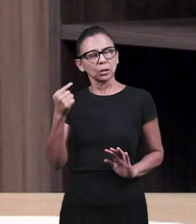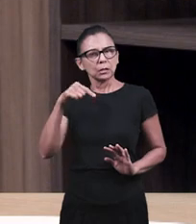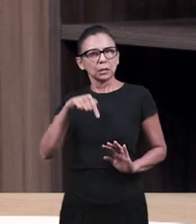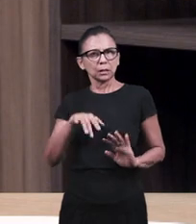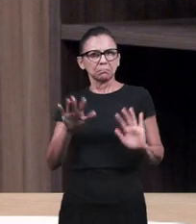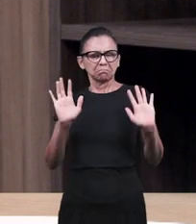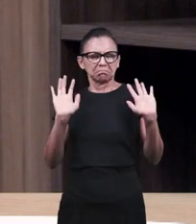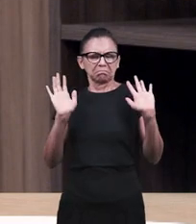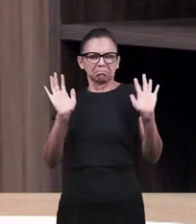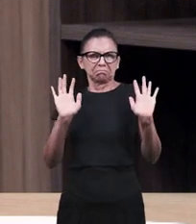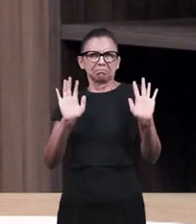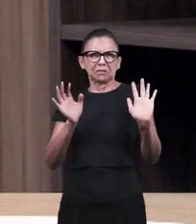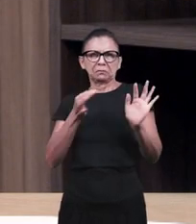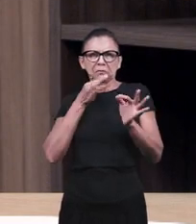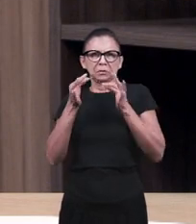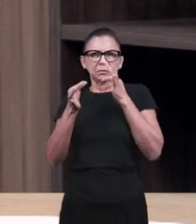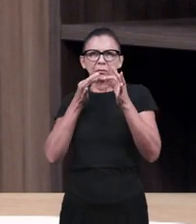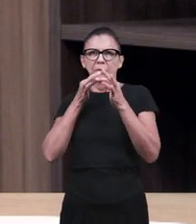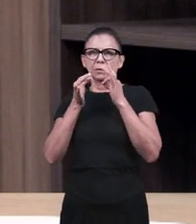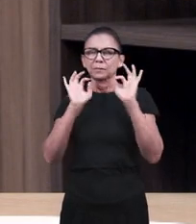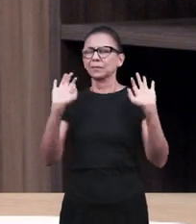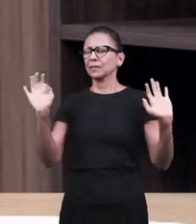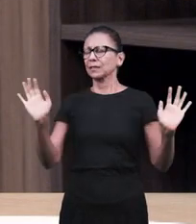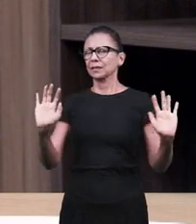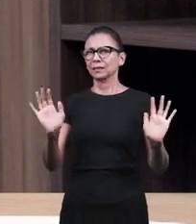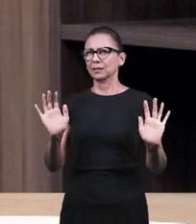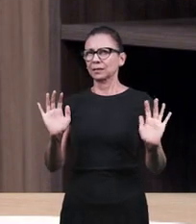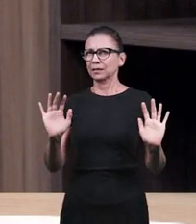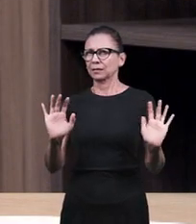com nenhuma pretensão, não temos aqui qualquer pretensão de